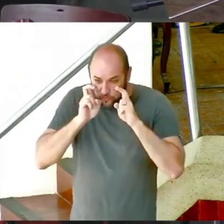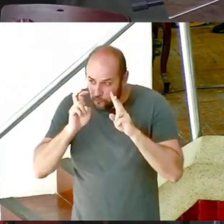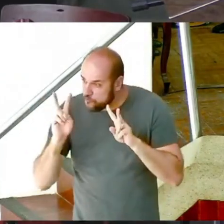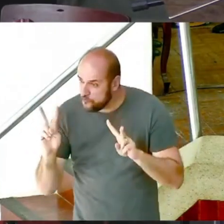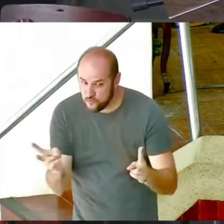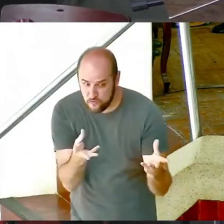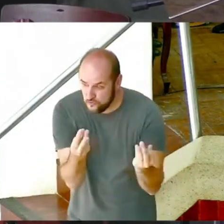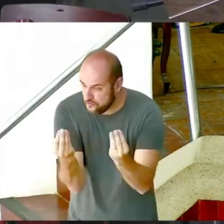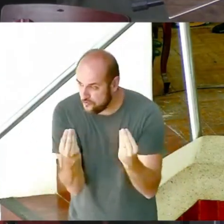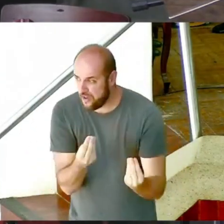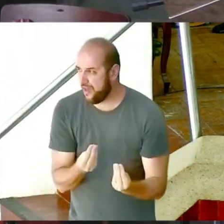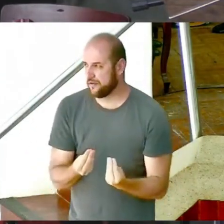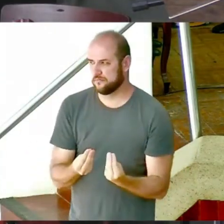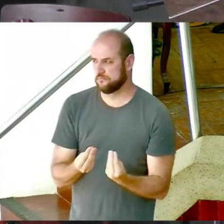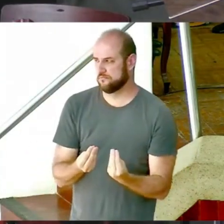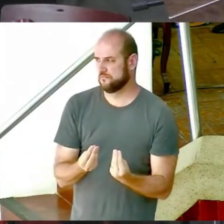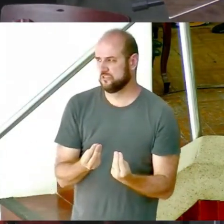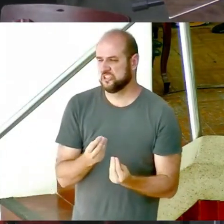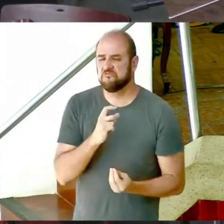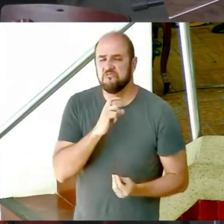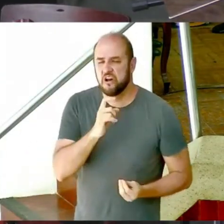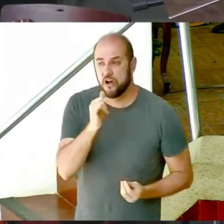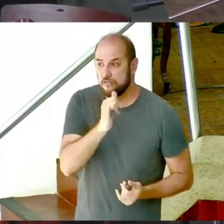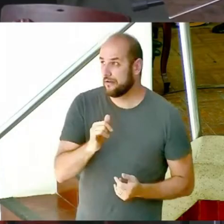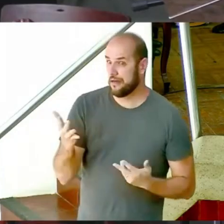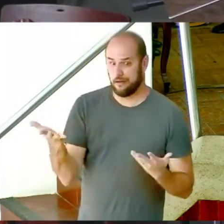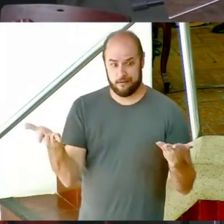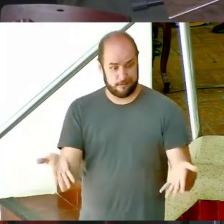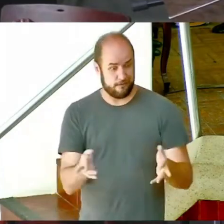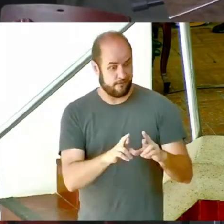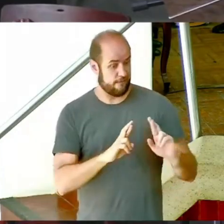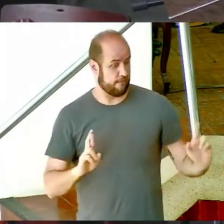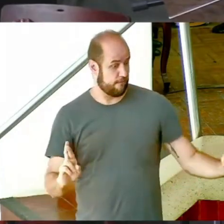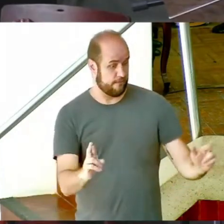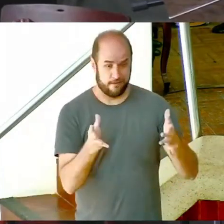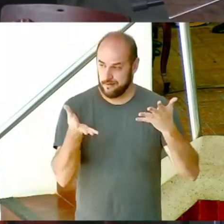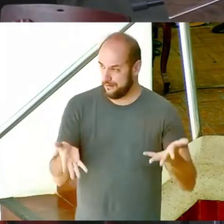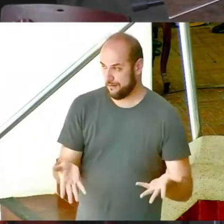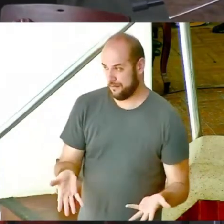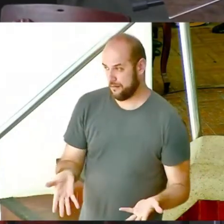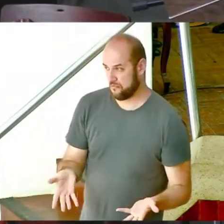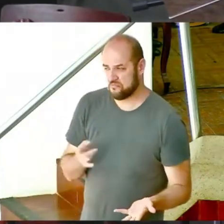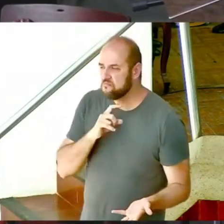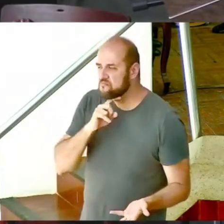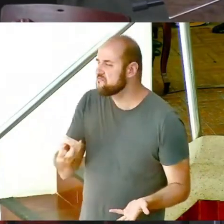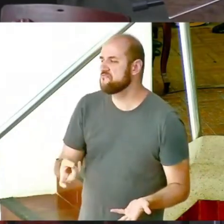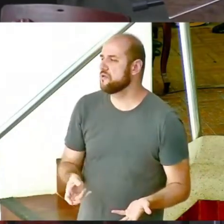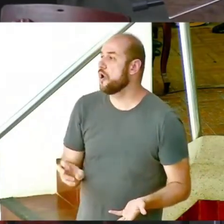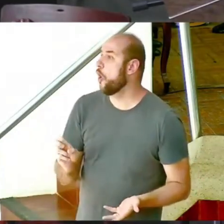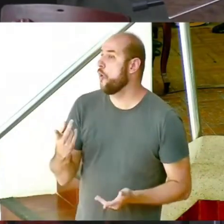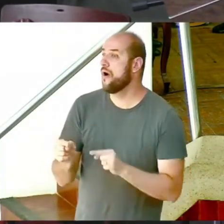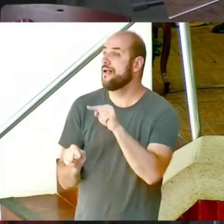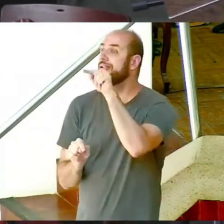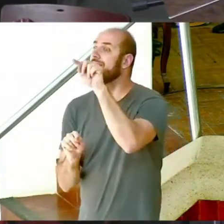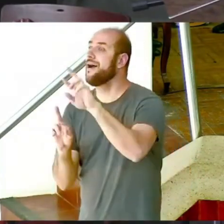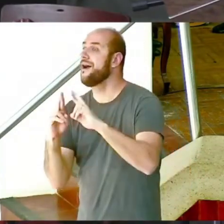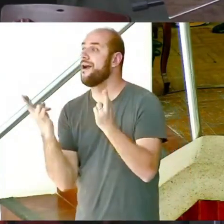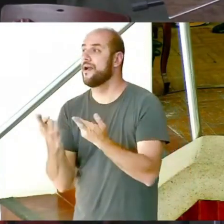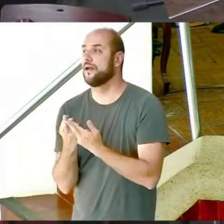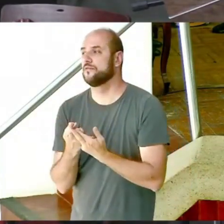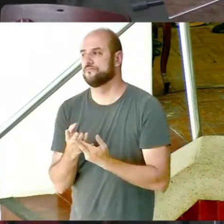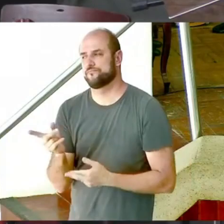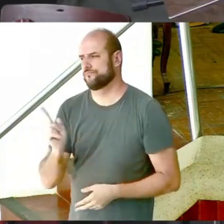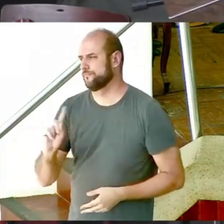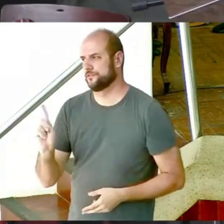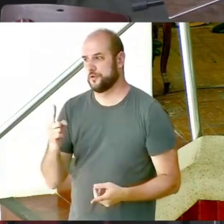aparência, nem dirão, ele está aqui, ou lá está ele, porque